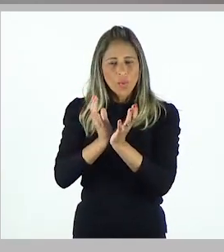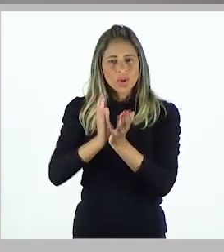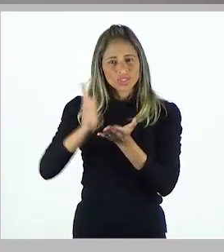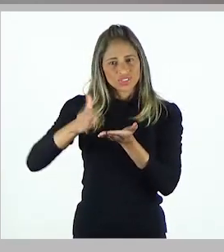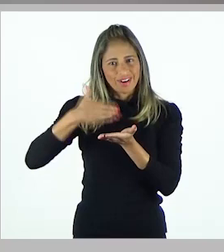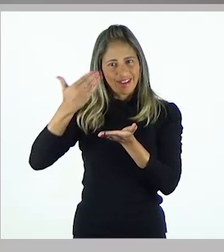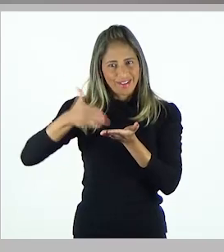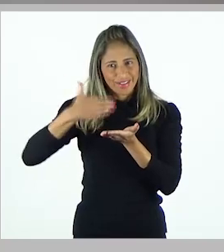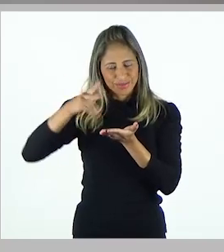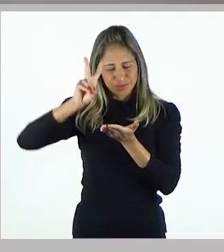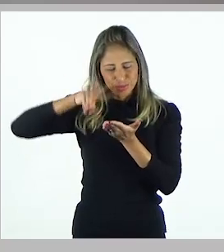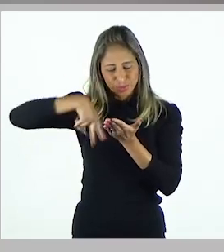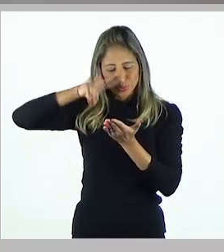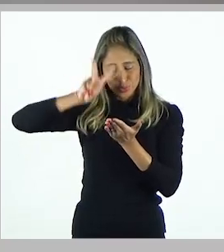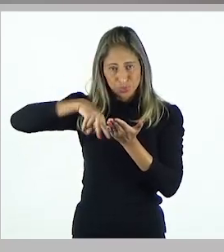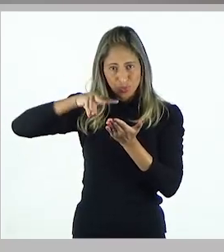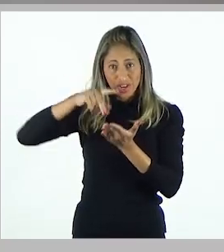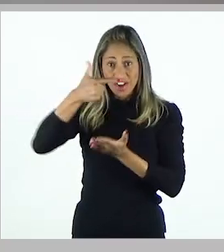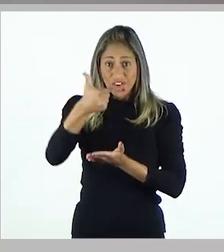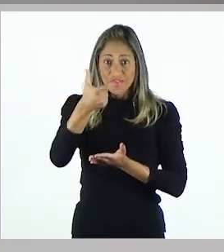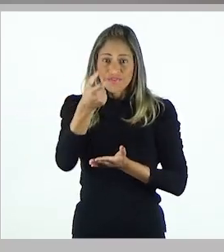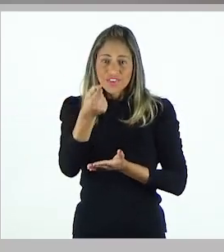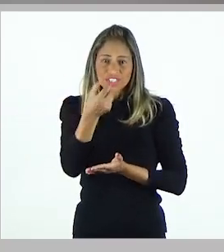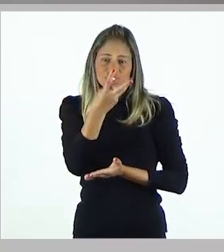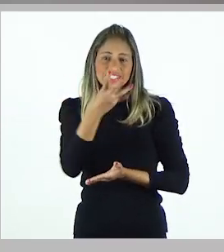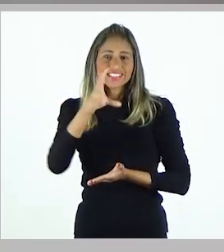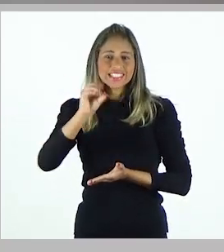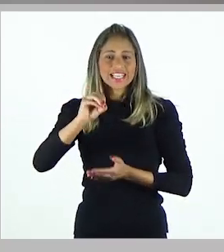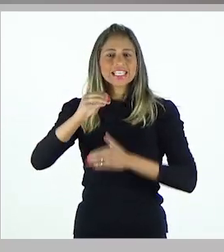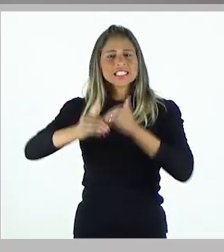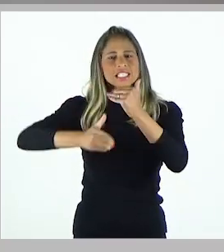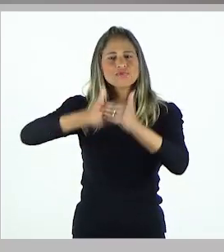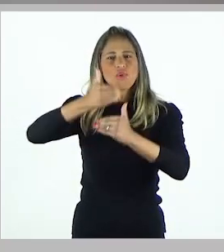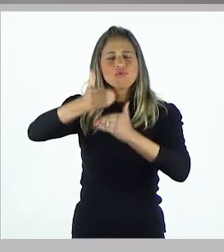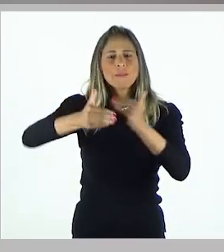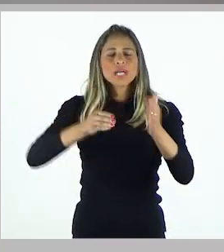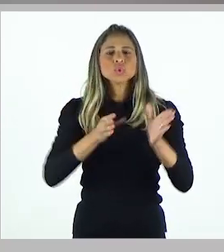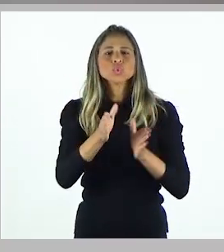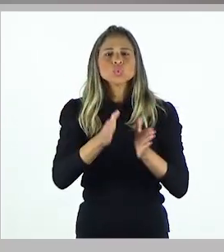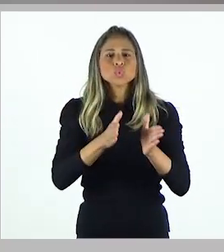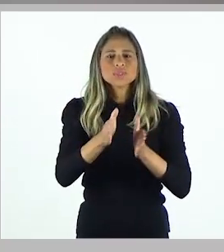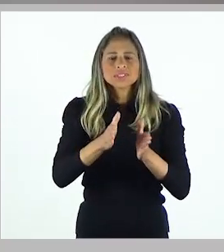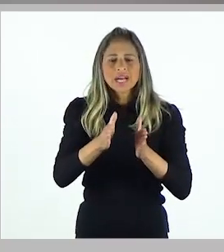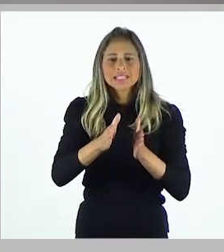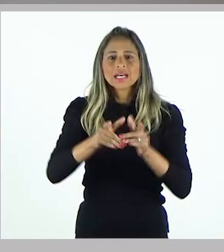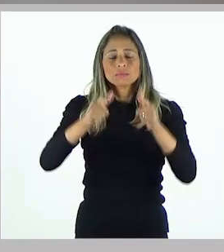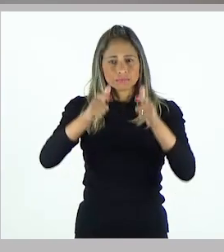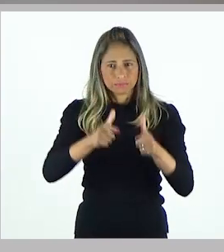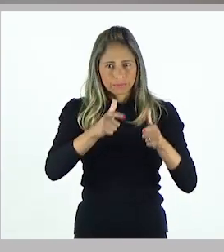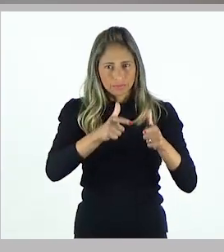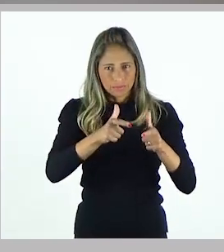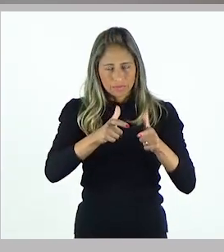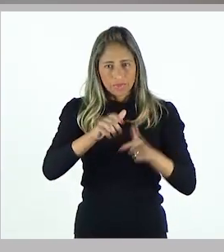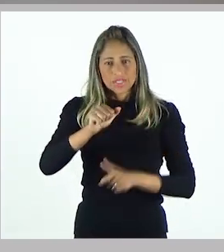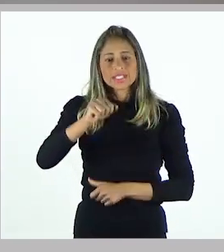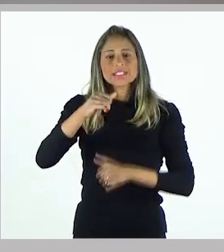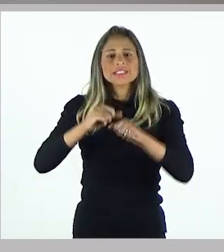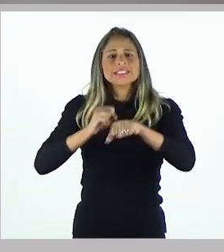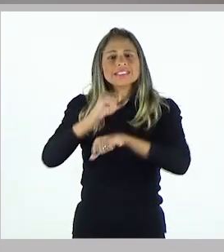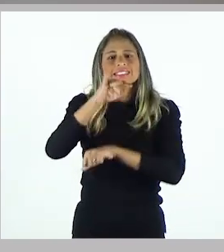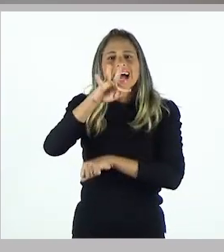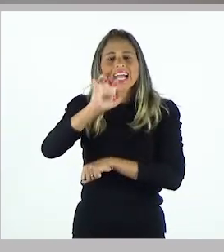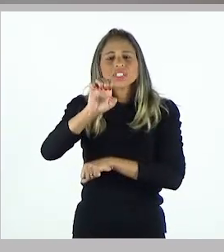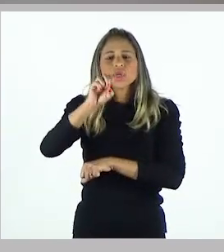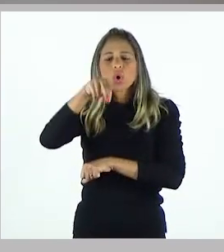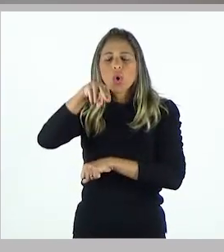faz parte das ações da Agenda 2030 para o Desenvolvimento Sustentável e está localizado no